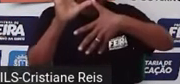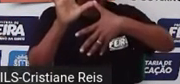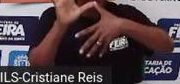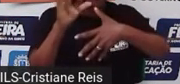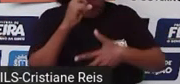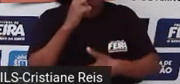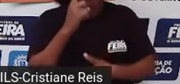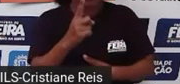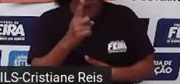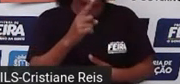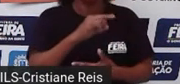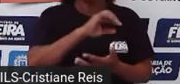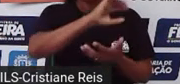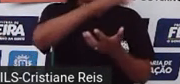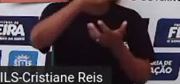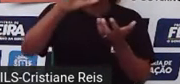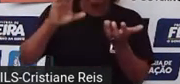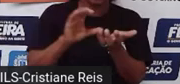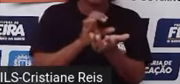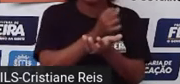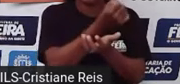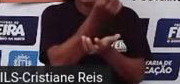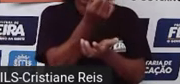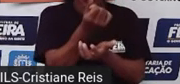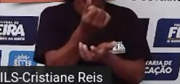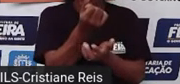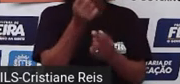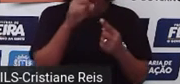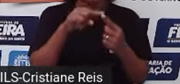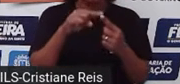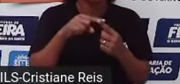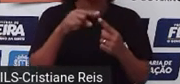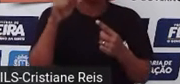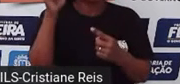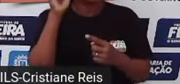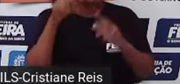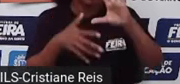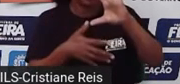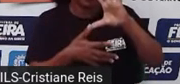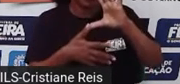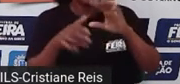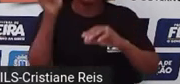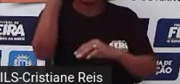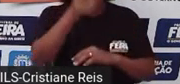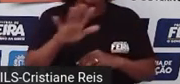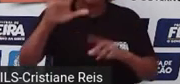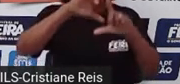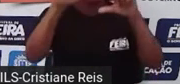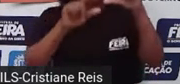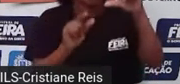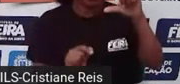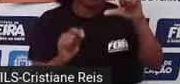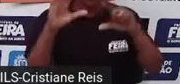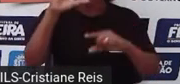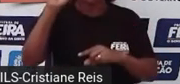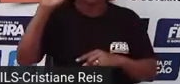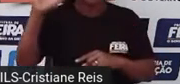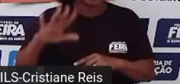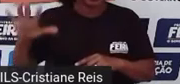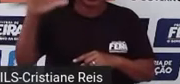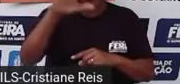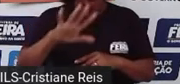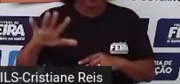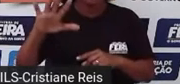craques que são seis continentes não é o continente americano a Europa Ásia África Oceania e Antártida